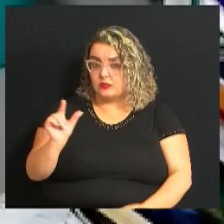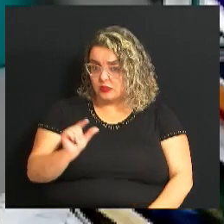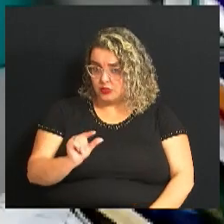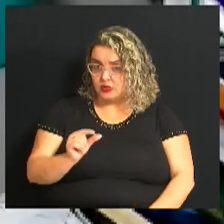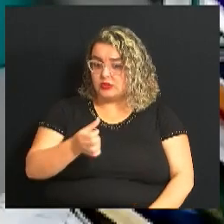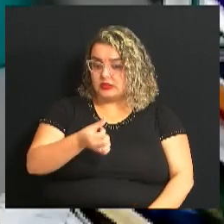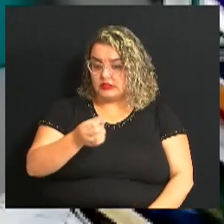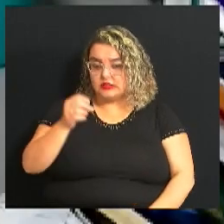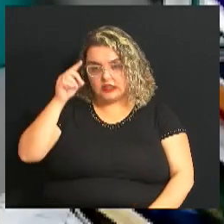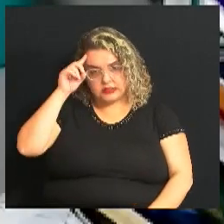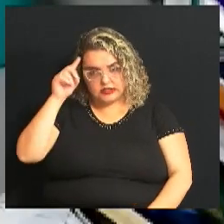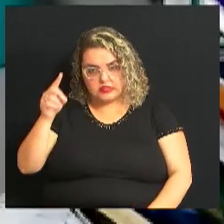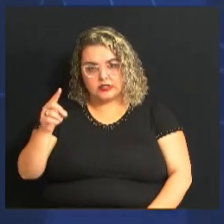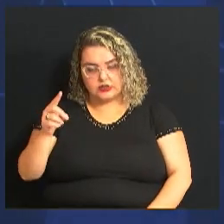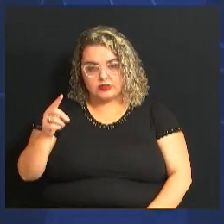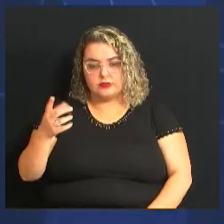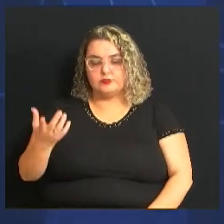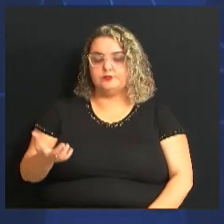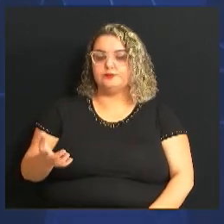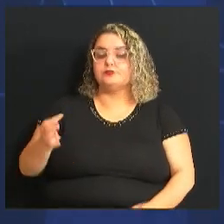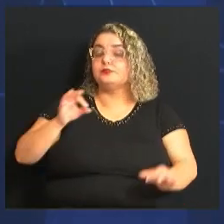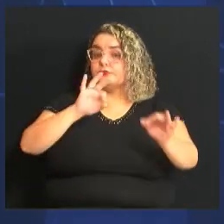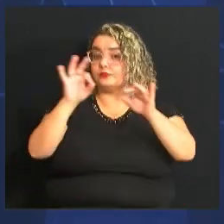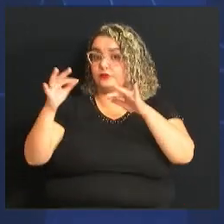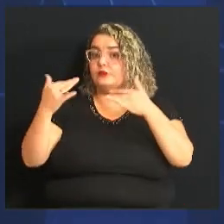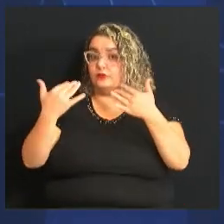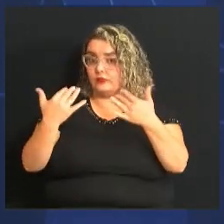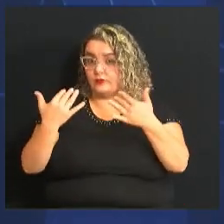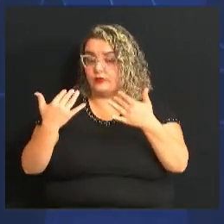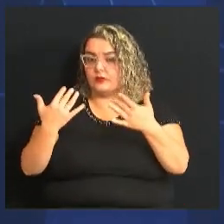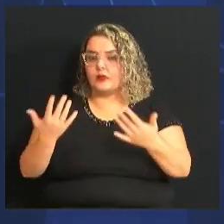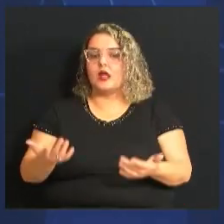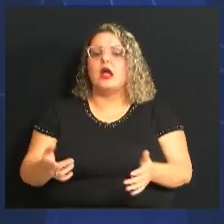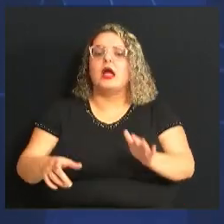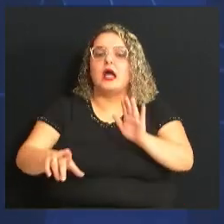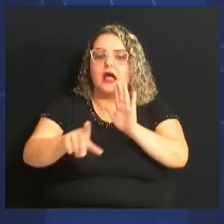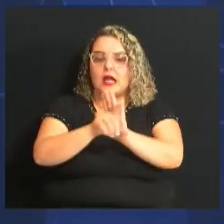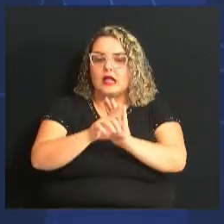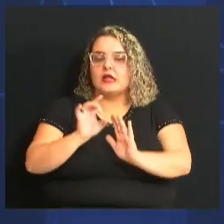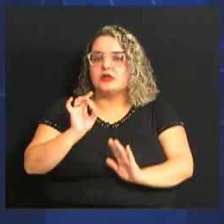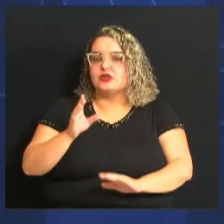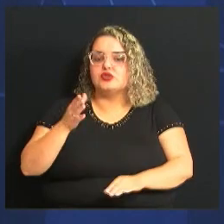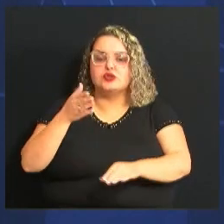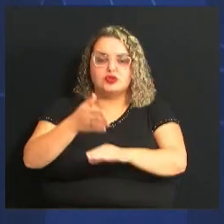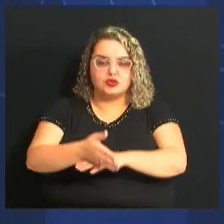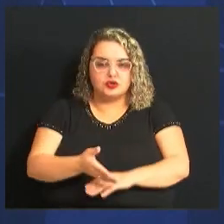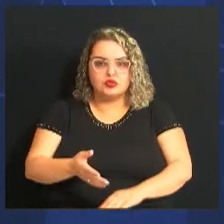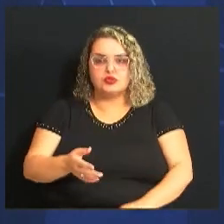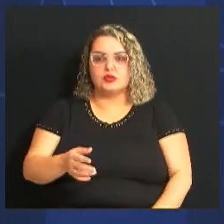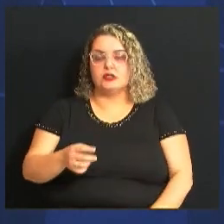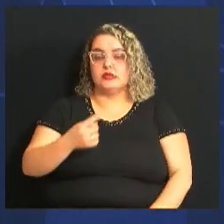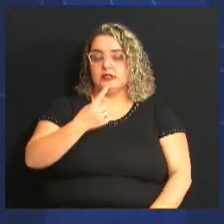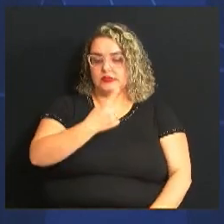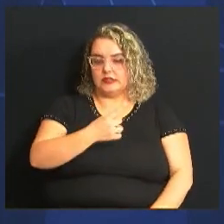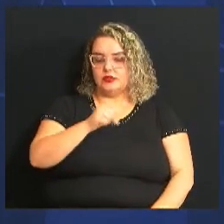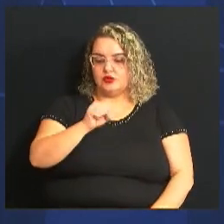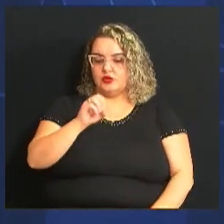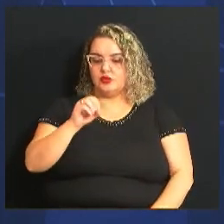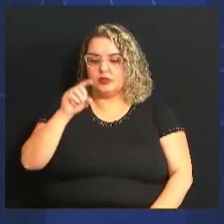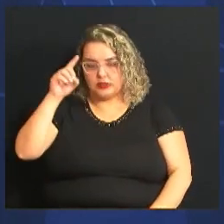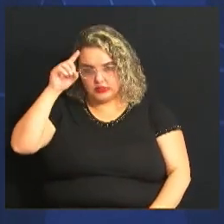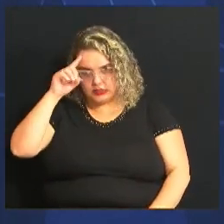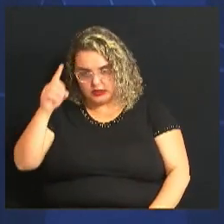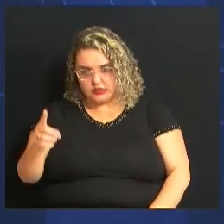dias. Para quem está nos acompanhando, a lei só entra em vigor daqui 180 dias,